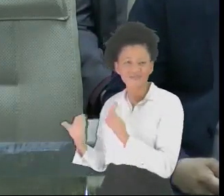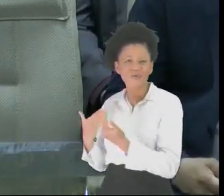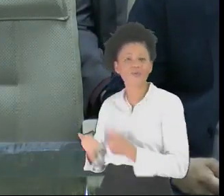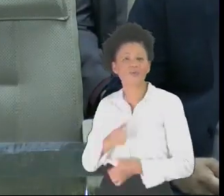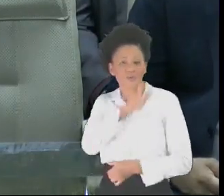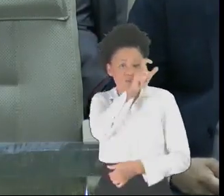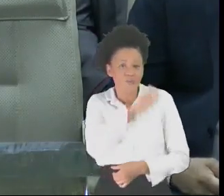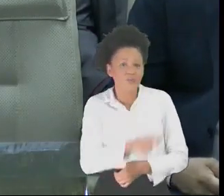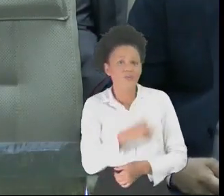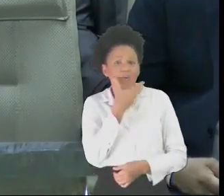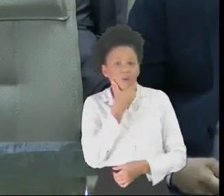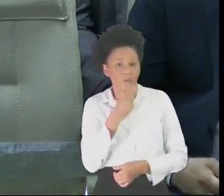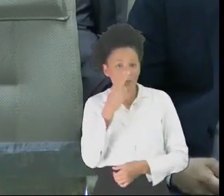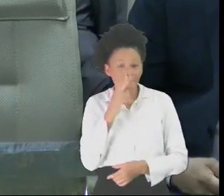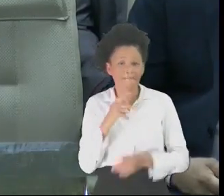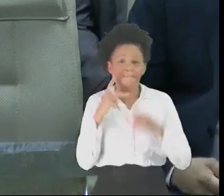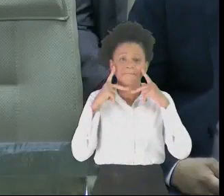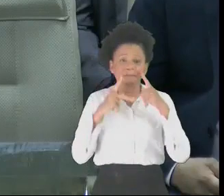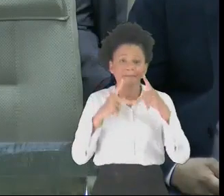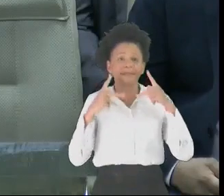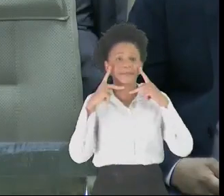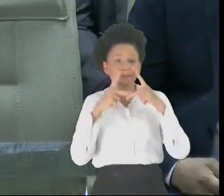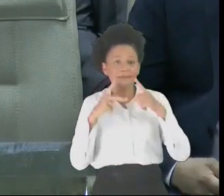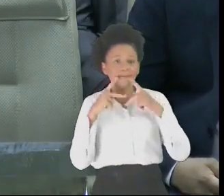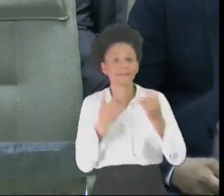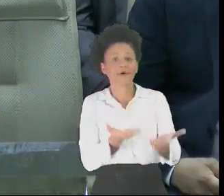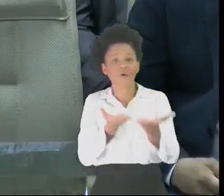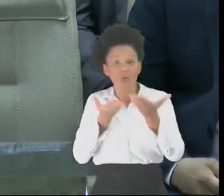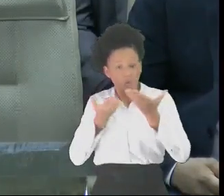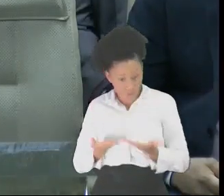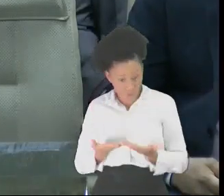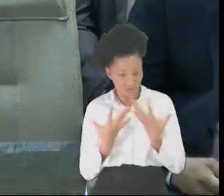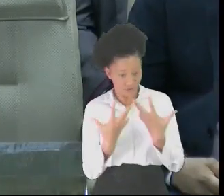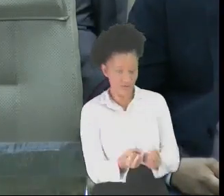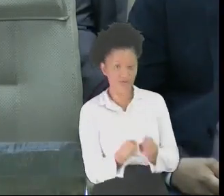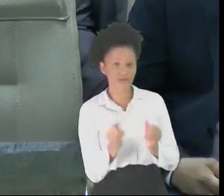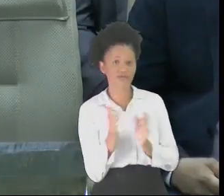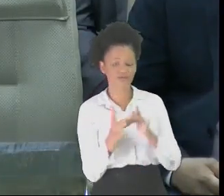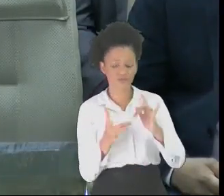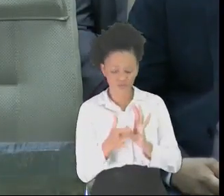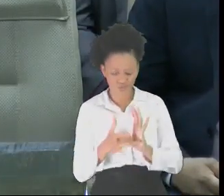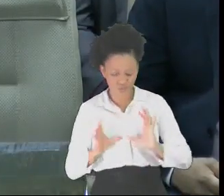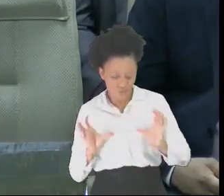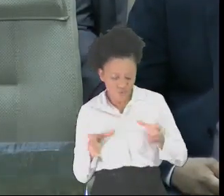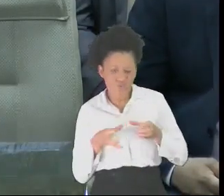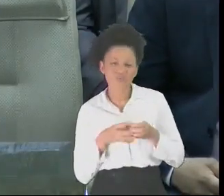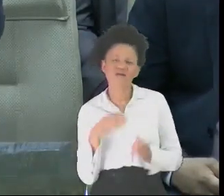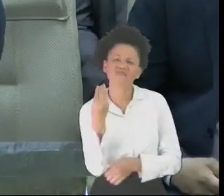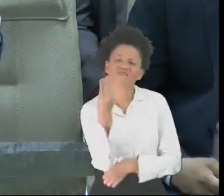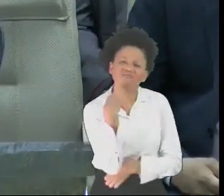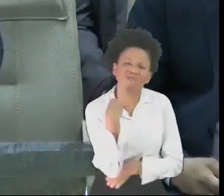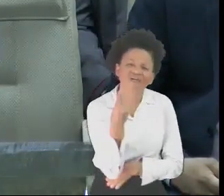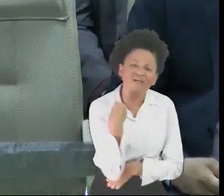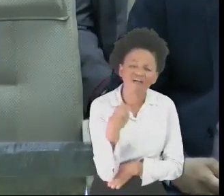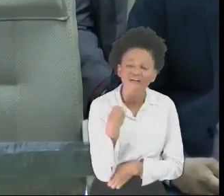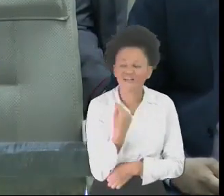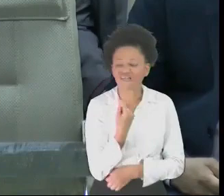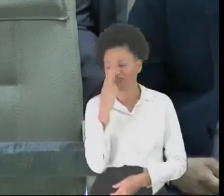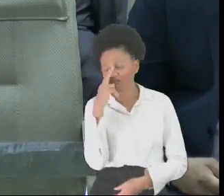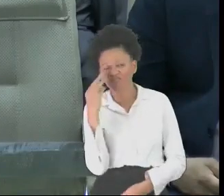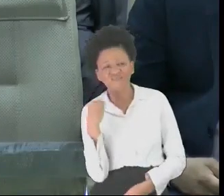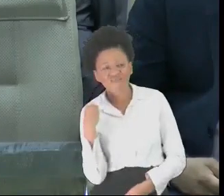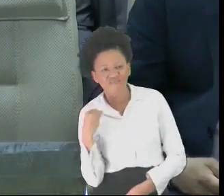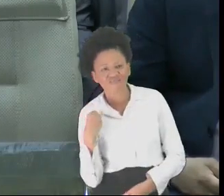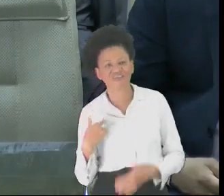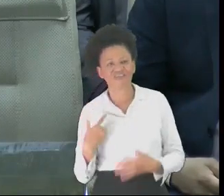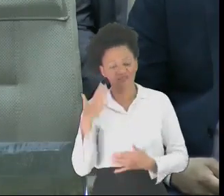crente, que um pregador pregando, e convidou alguém para ser crente, e a congregação era pequena, e os crentes eram fracos, eram uns crentes fracos. Eu